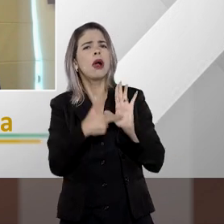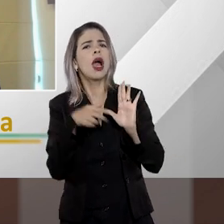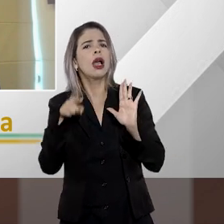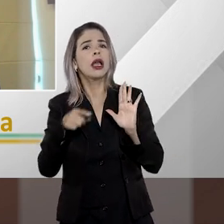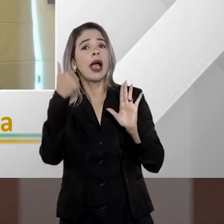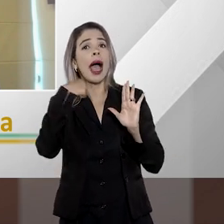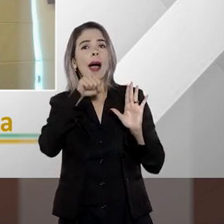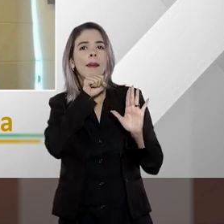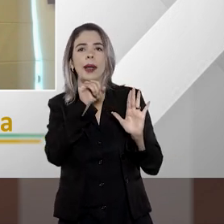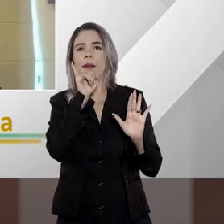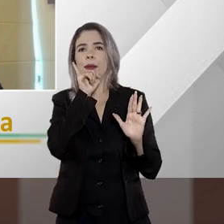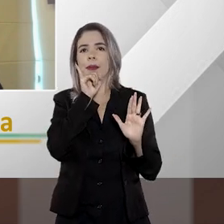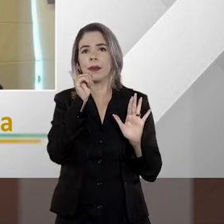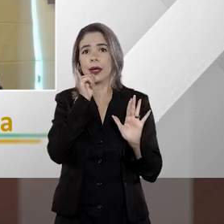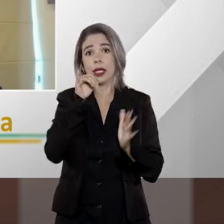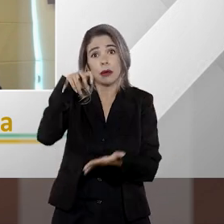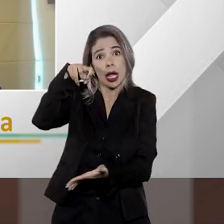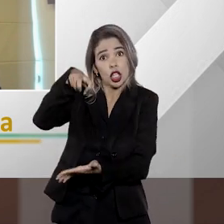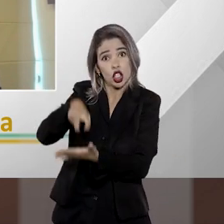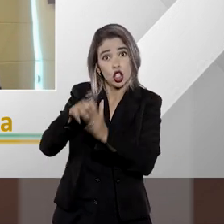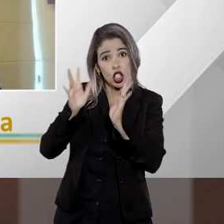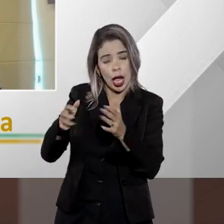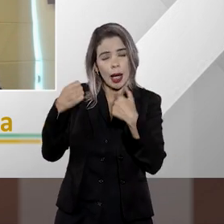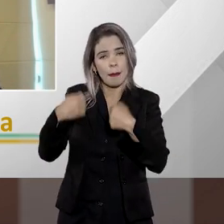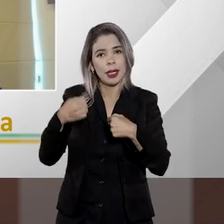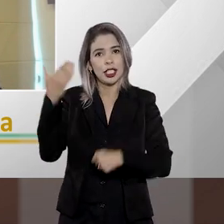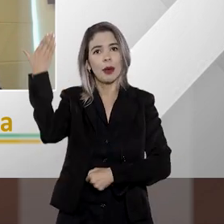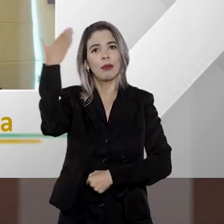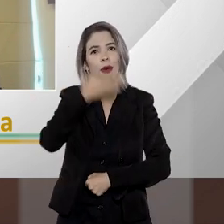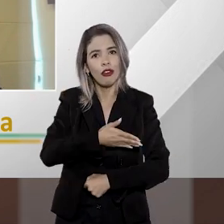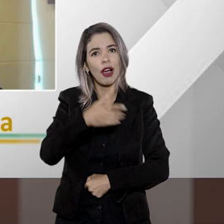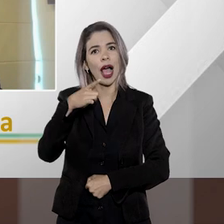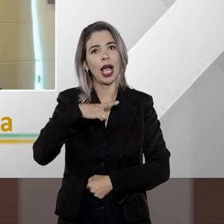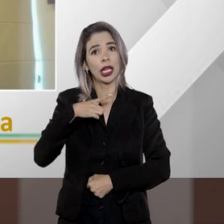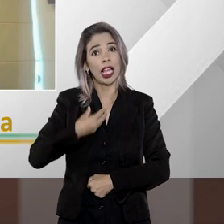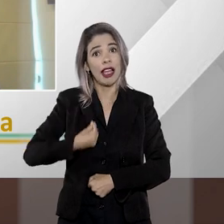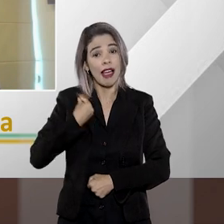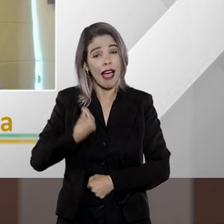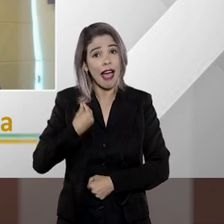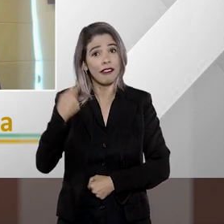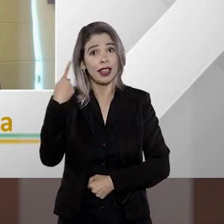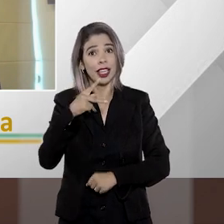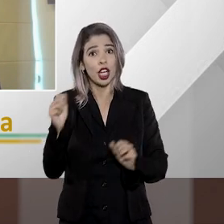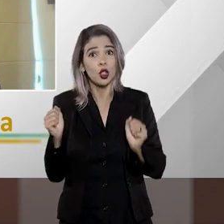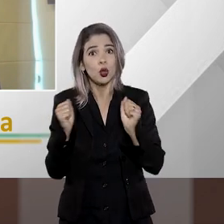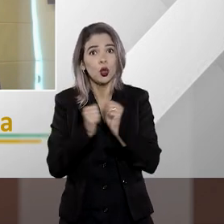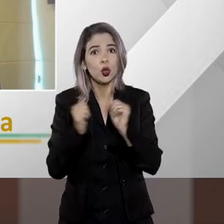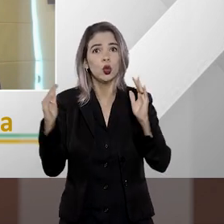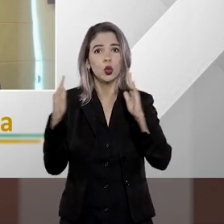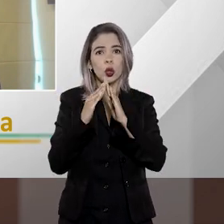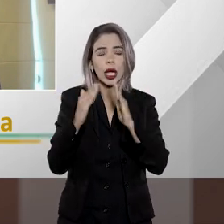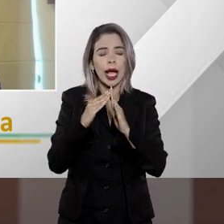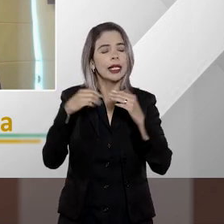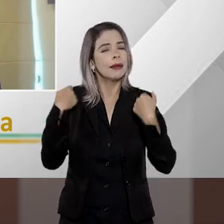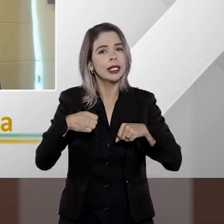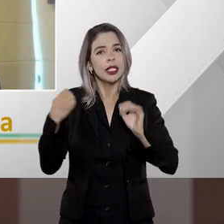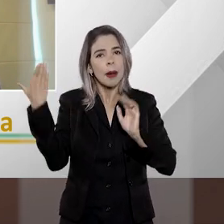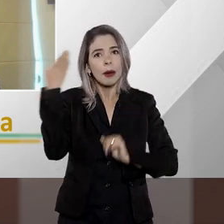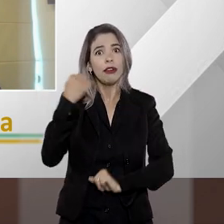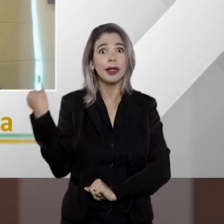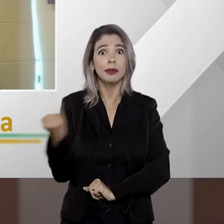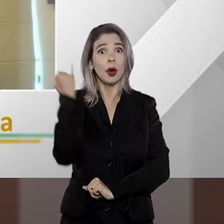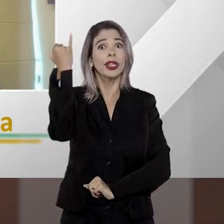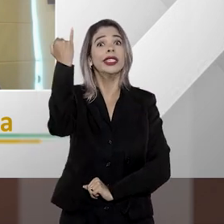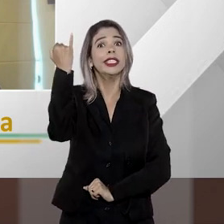para tanto? A mãe condenada, por exemplo, ela tem que provar que é imprescindível a presença dela na rotina da criança?